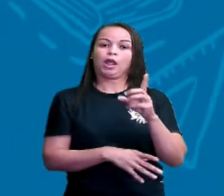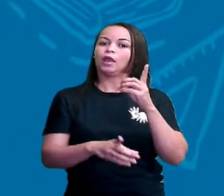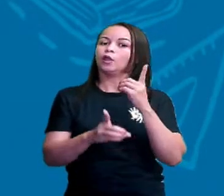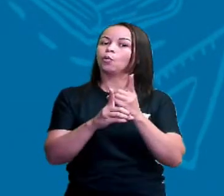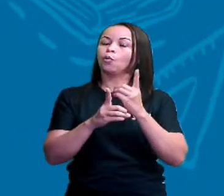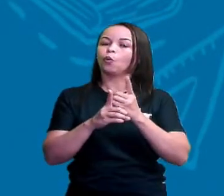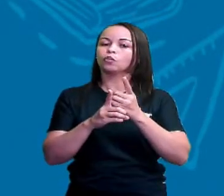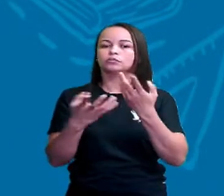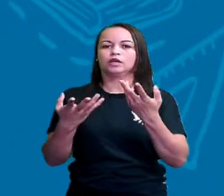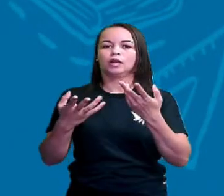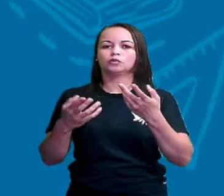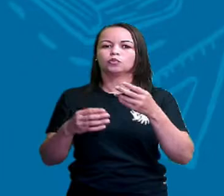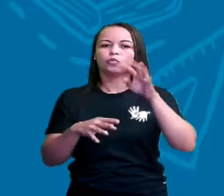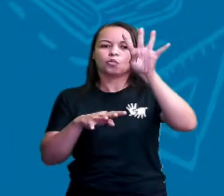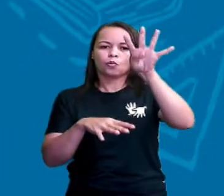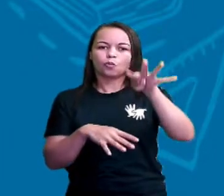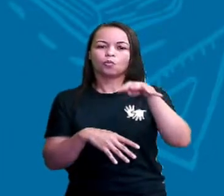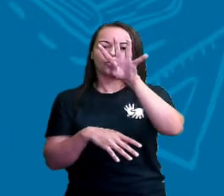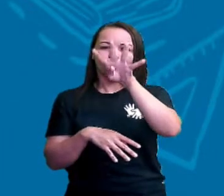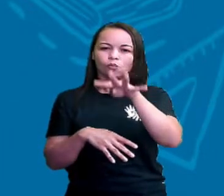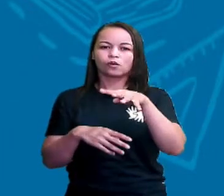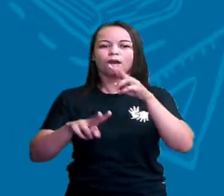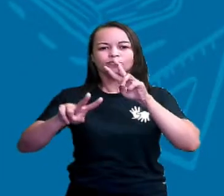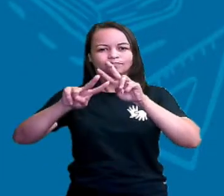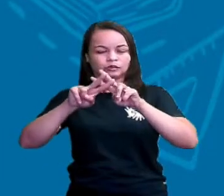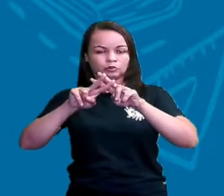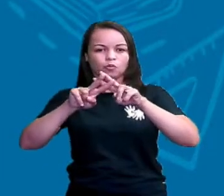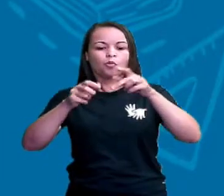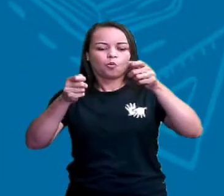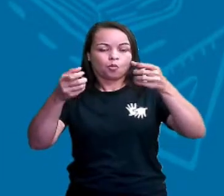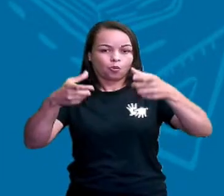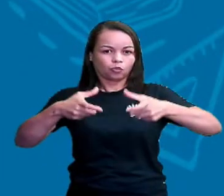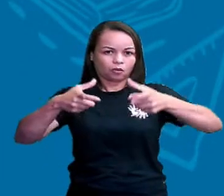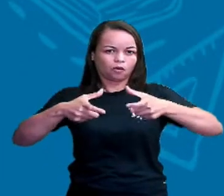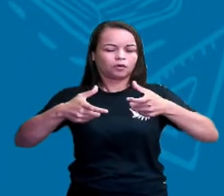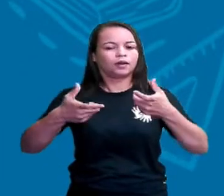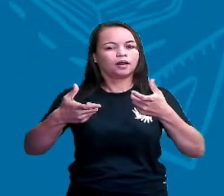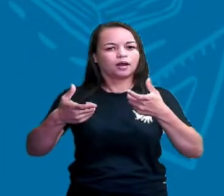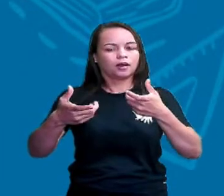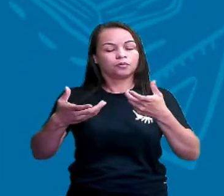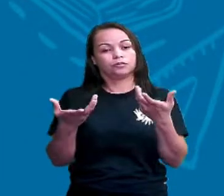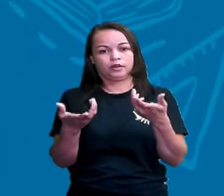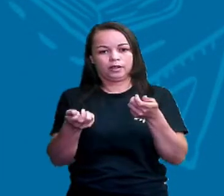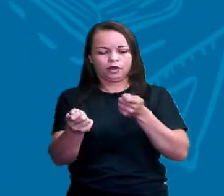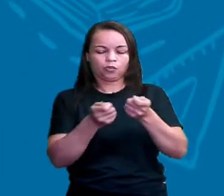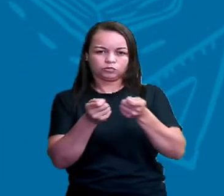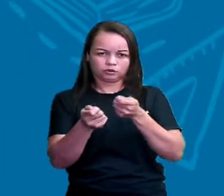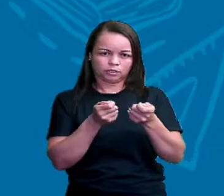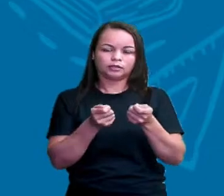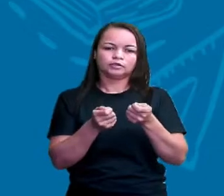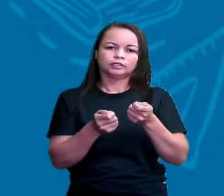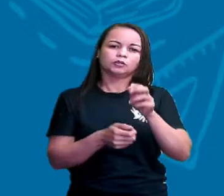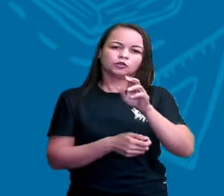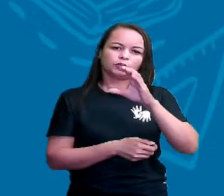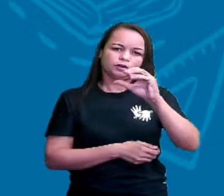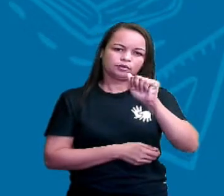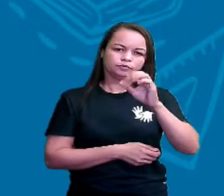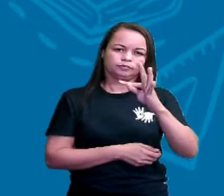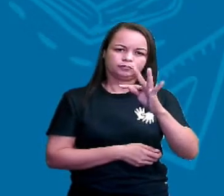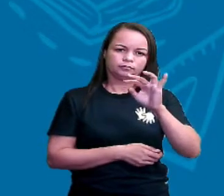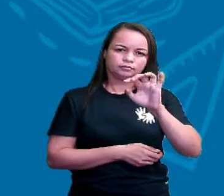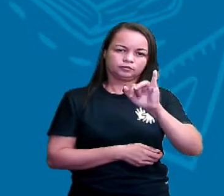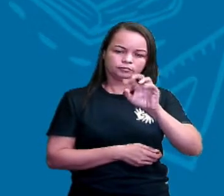certo? No zoológico, no ambiente controlado, né? Em cativeiro, que a gente chama de cativeiro. No